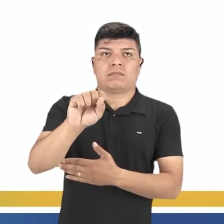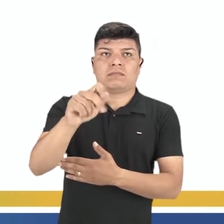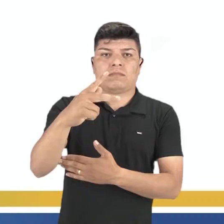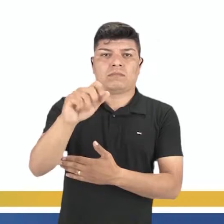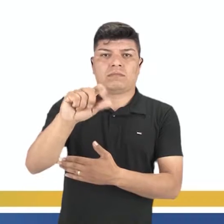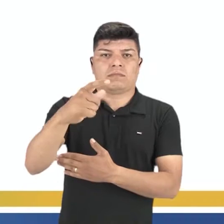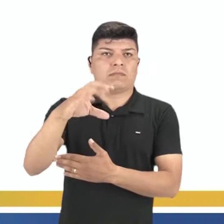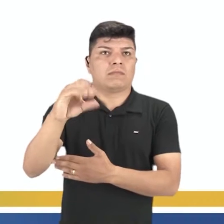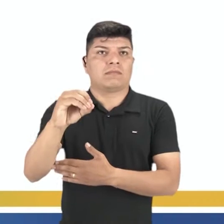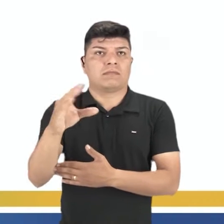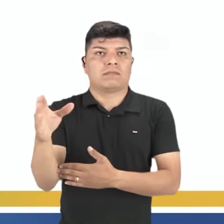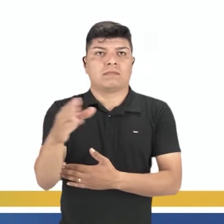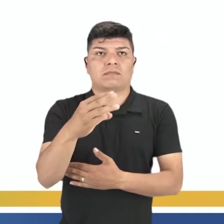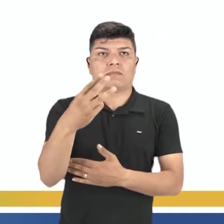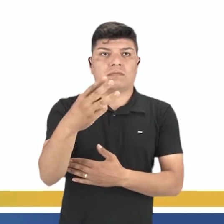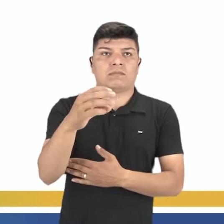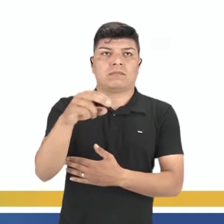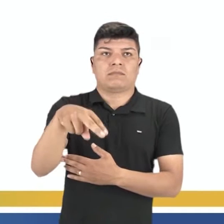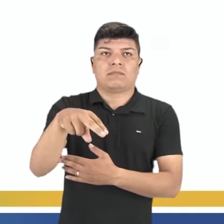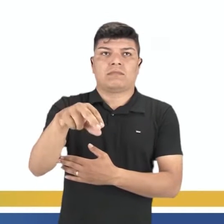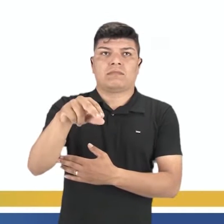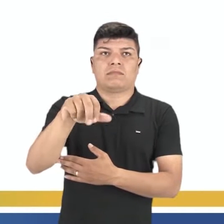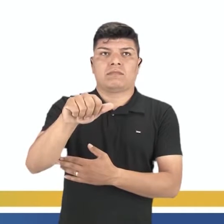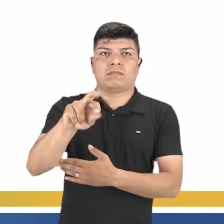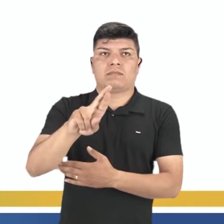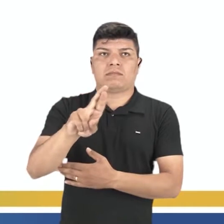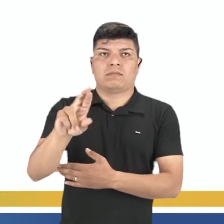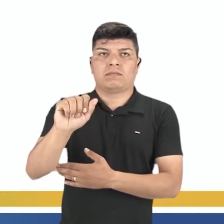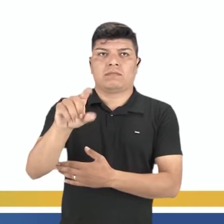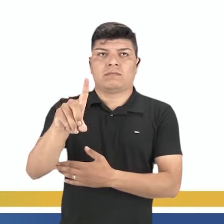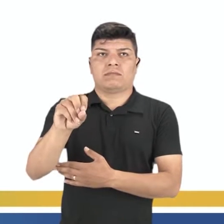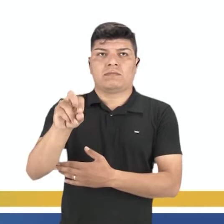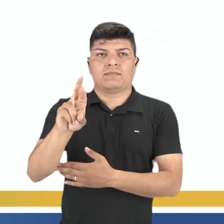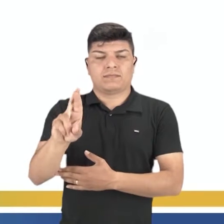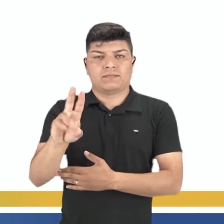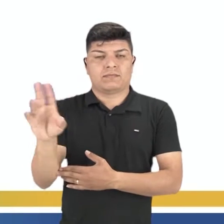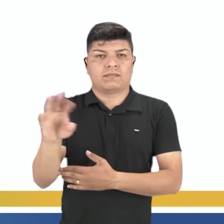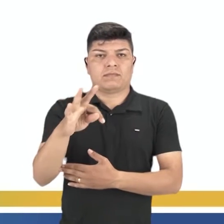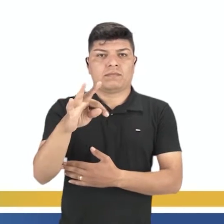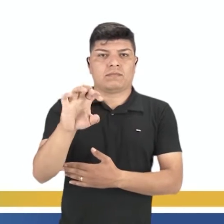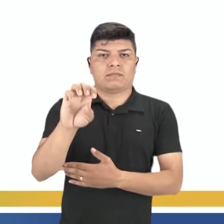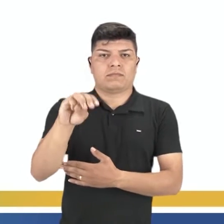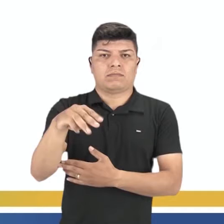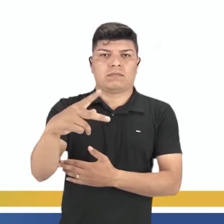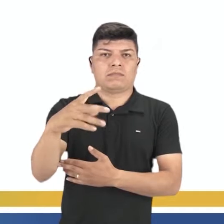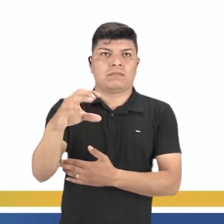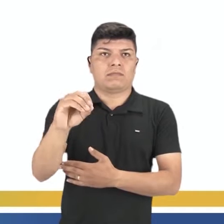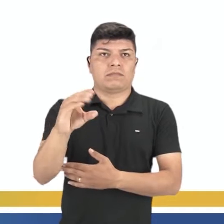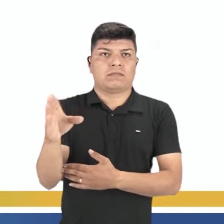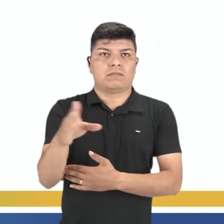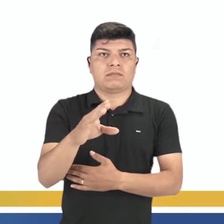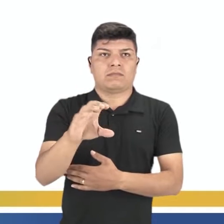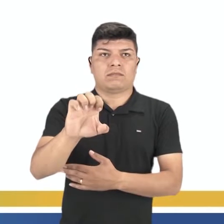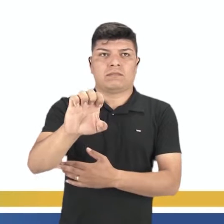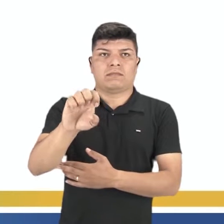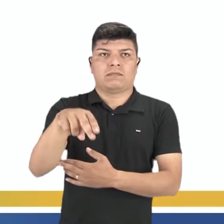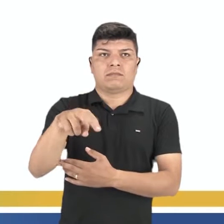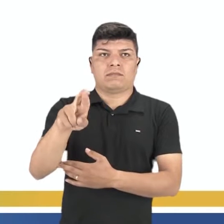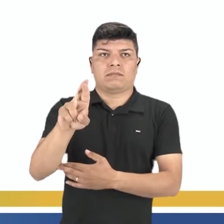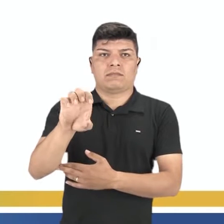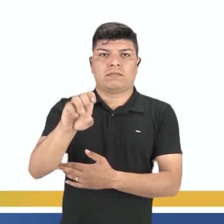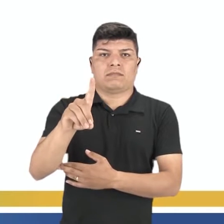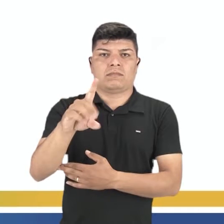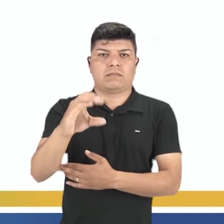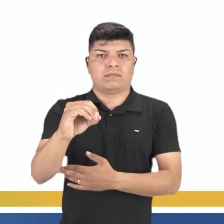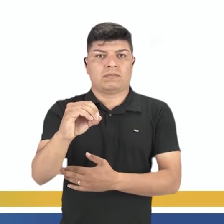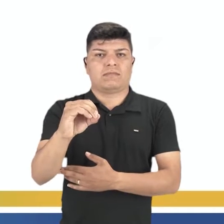Espaço. O terceiro, narrador. Depois, o tempo. E, por último, o enredo, que é a história em